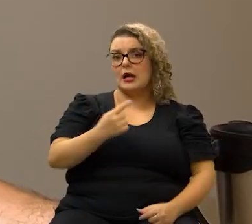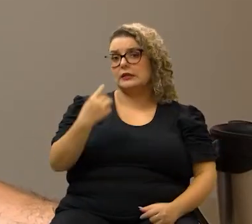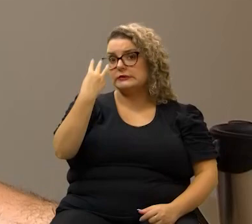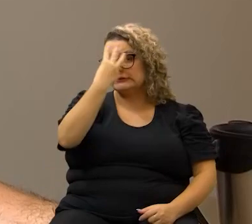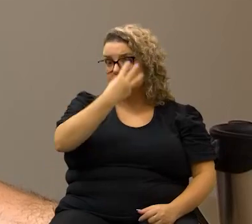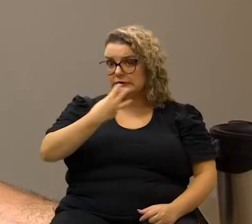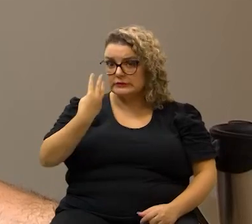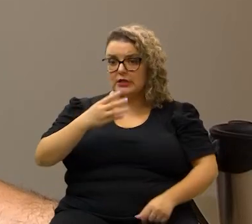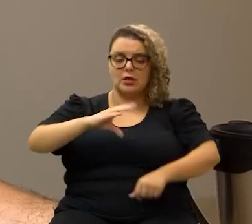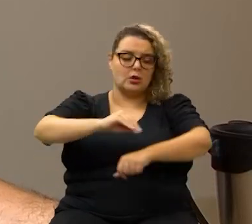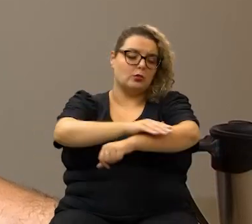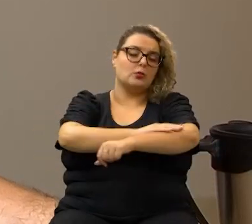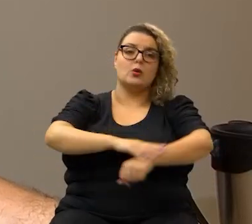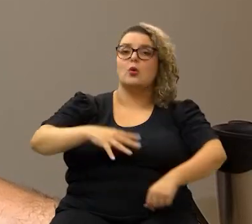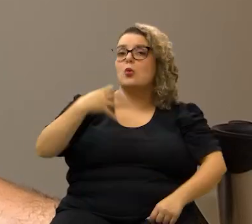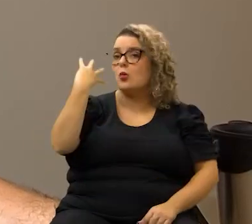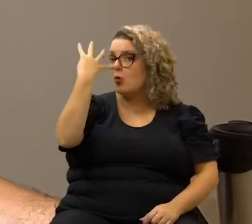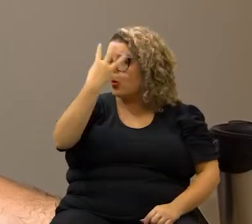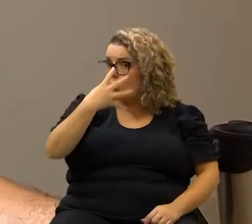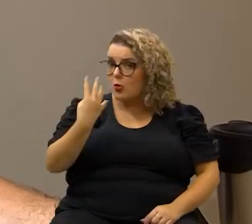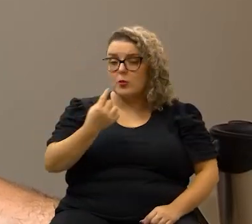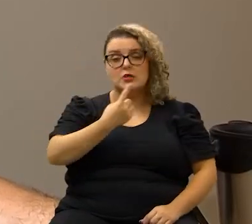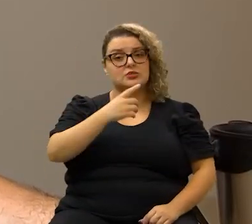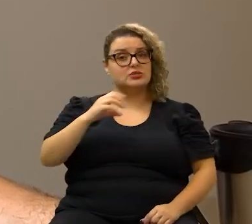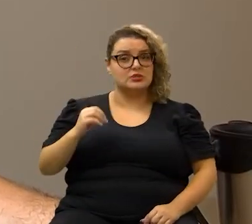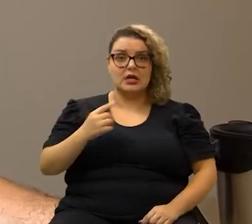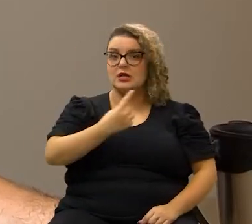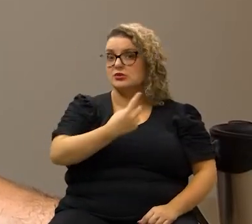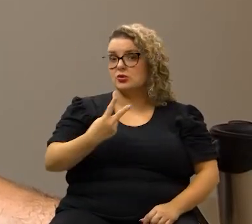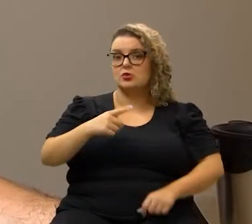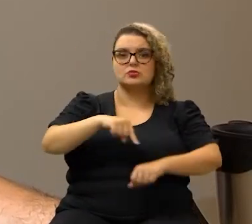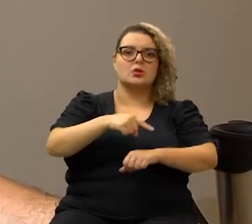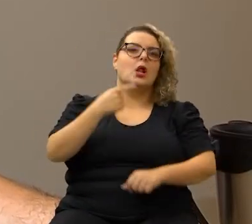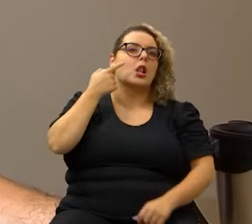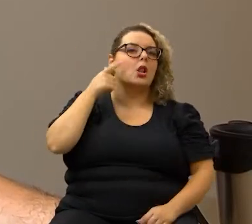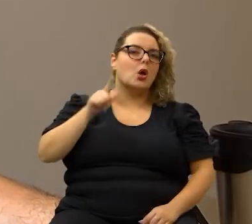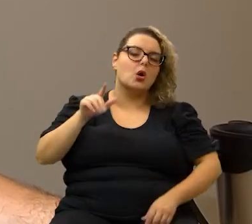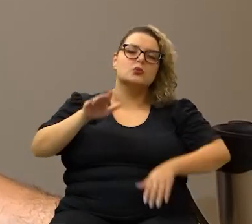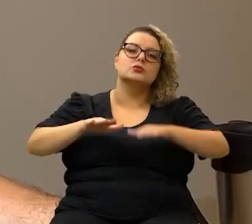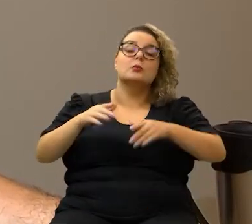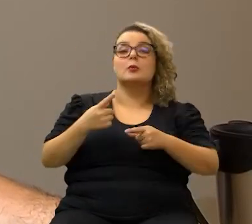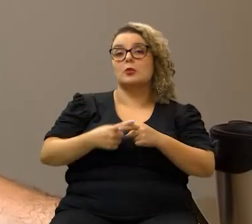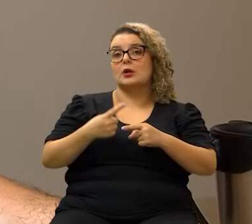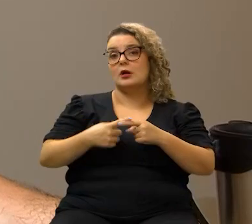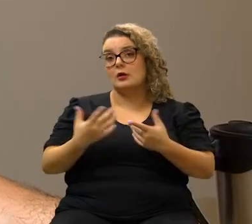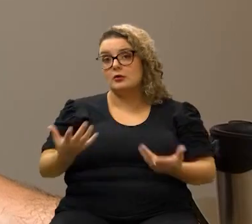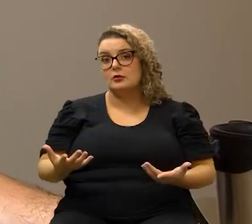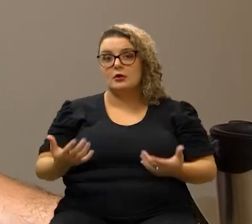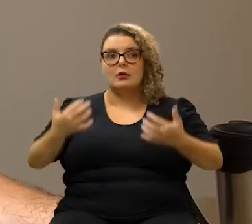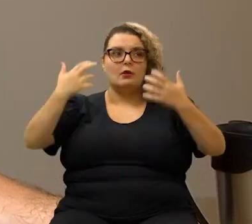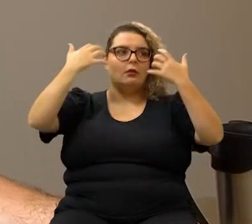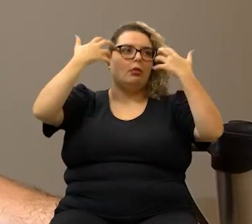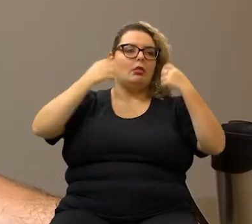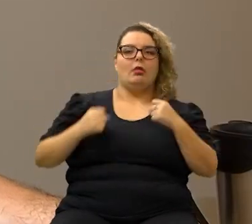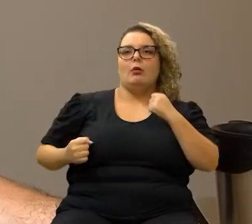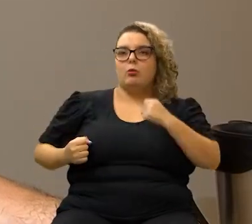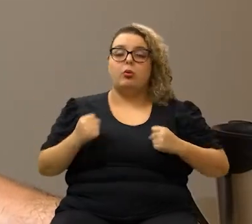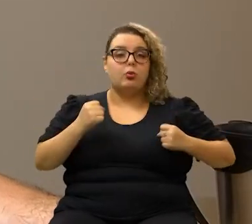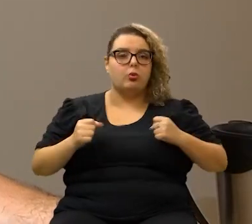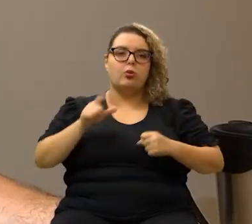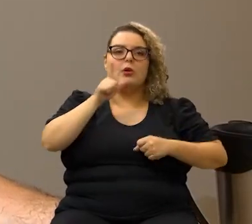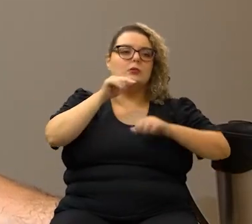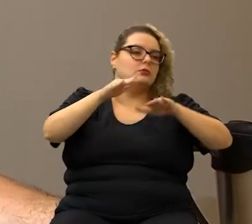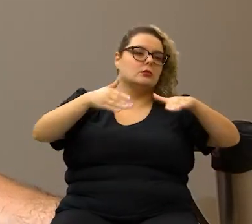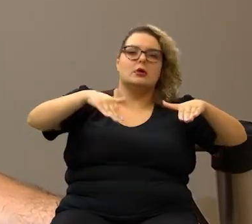repassar a cada 3 horas tem produto com quro produto de 10 12 horas claro que isso depende também por qu Ah eu